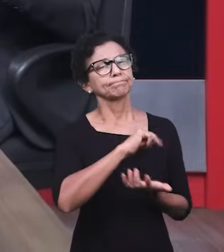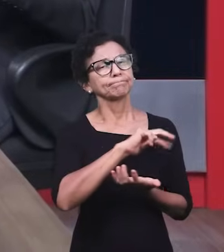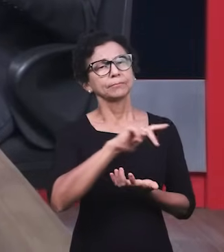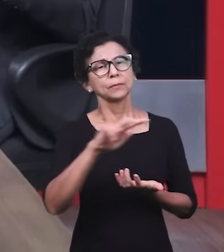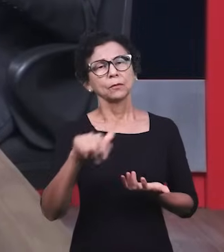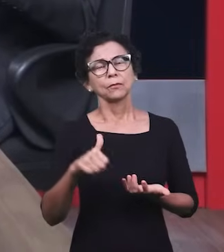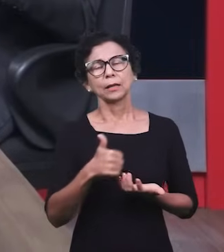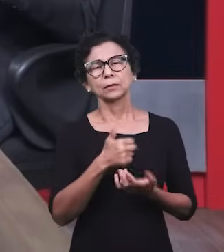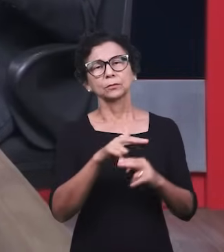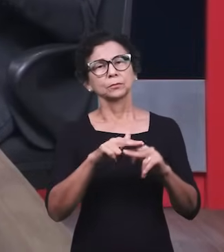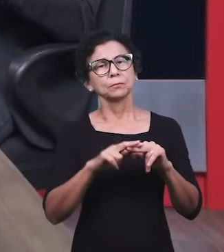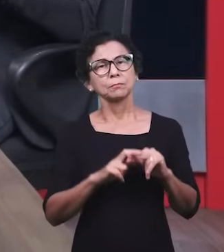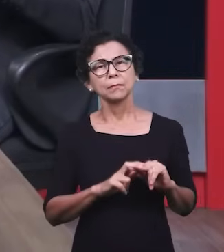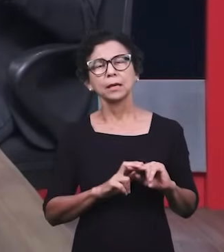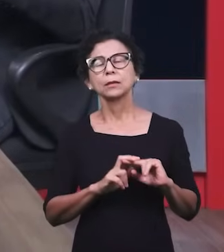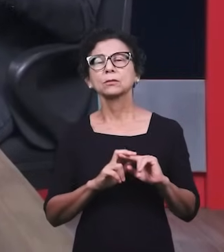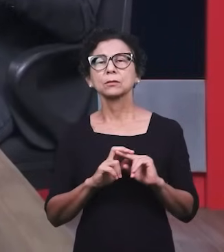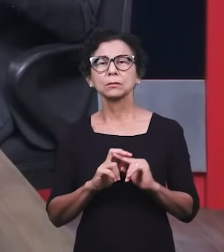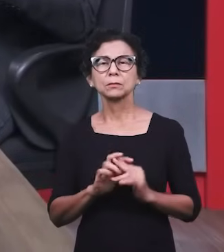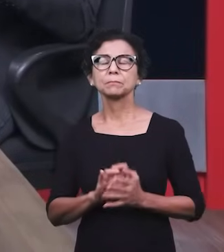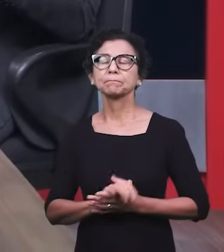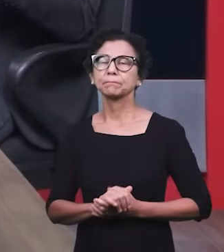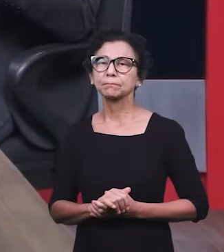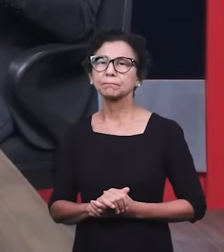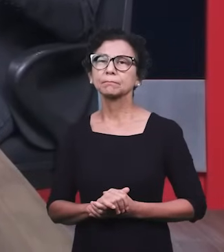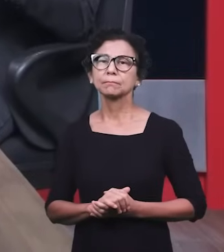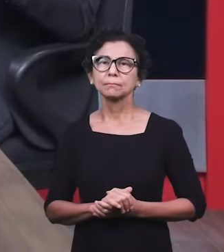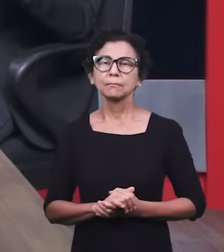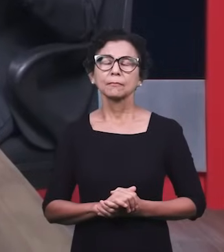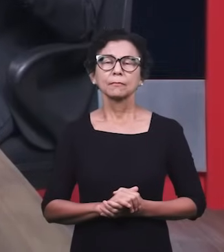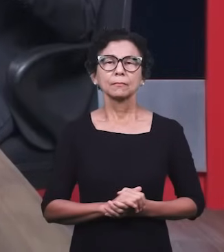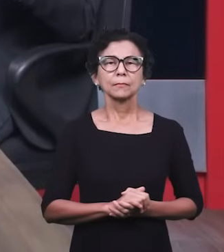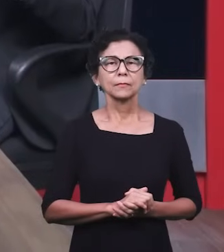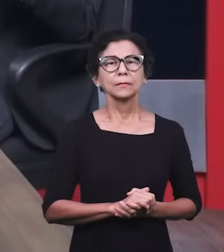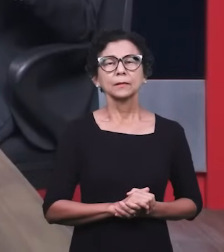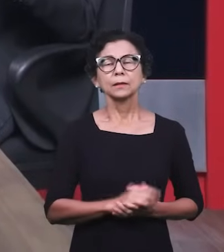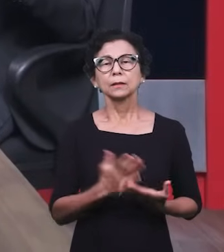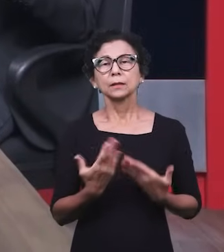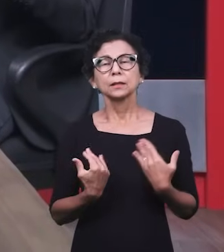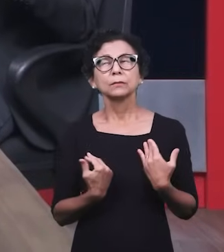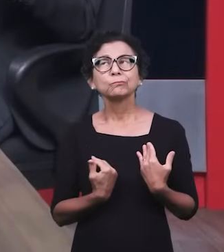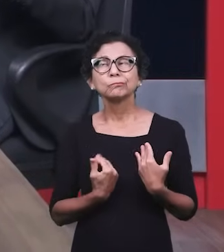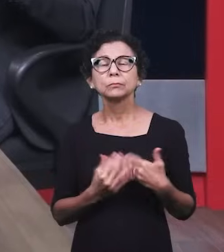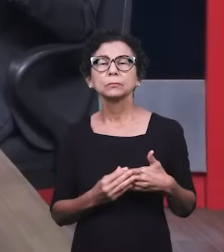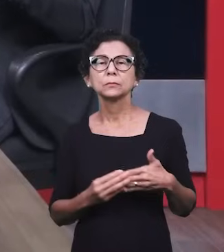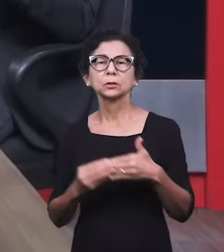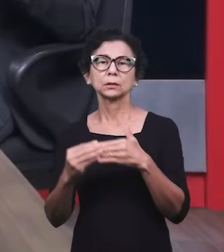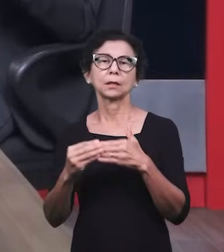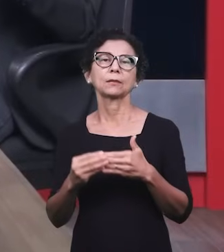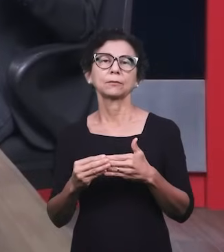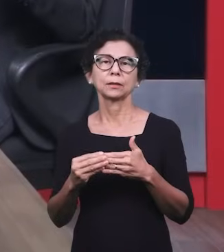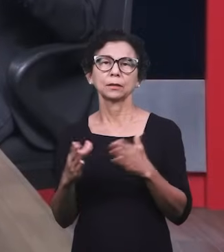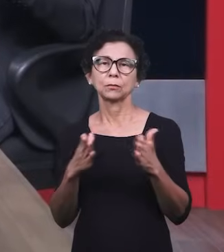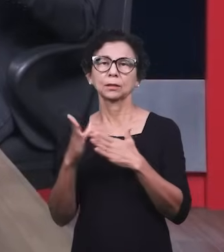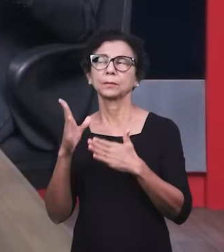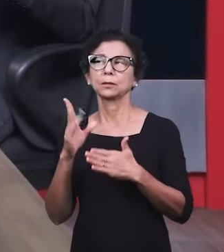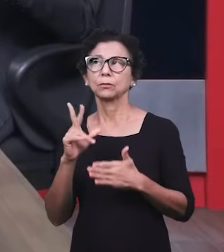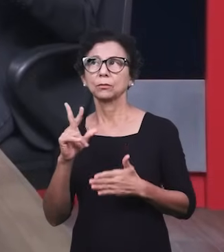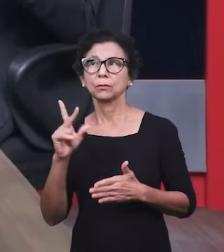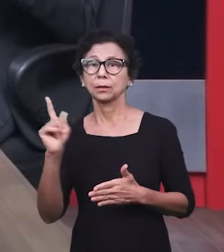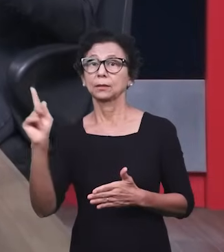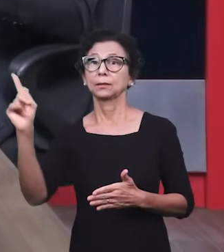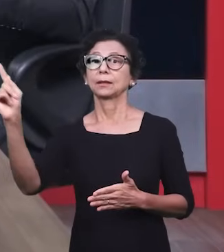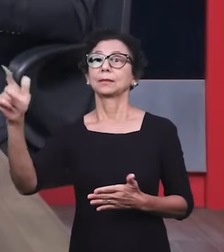vida né é a palavra que vai nos projetar para a vida eterna né bom nós temos